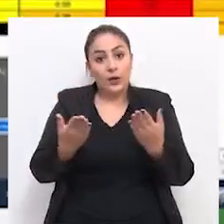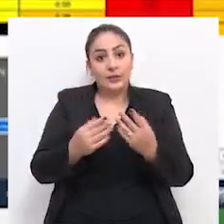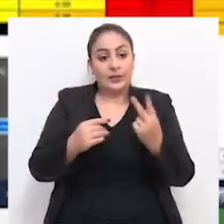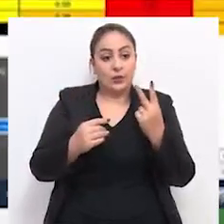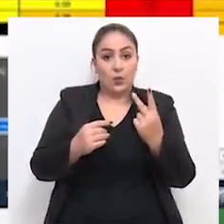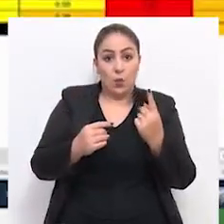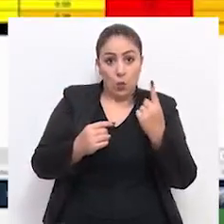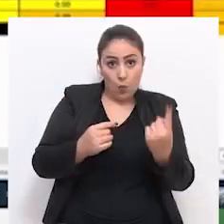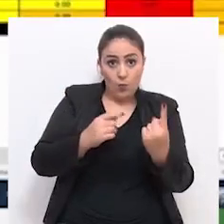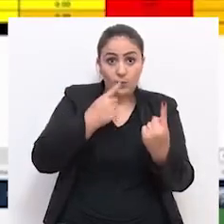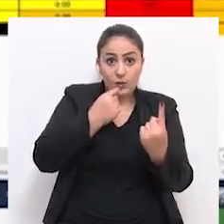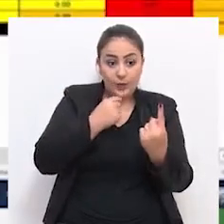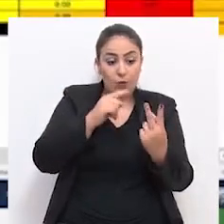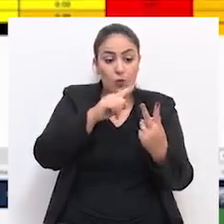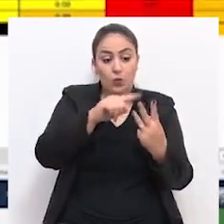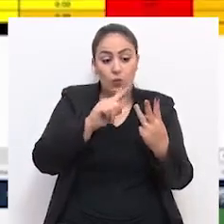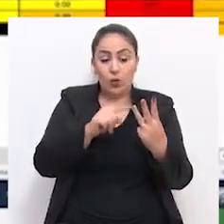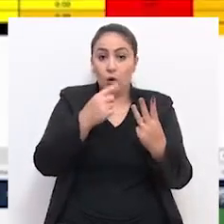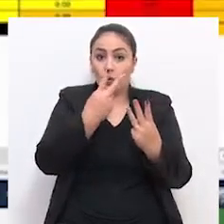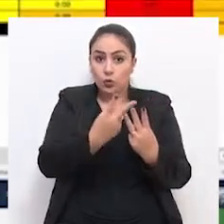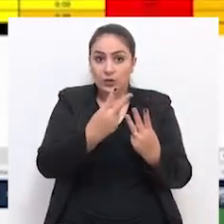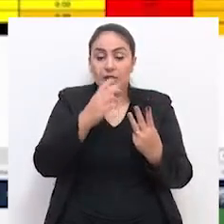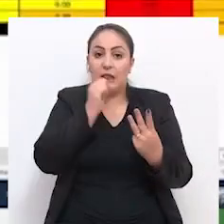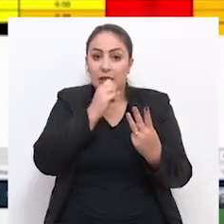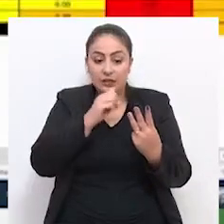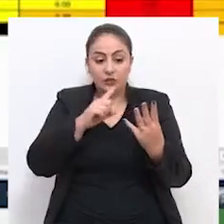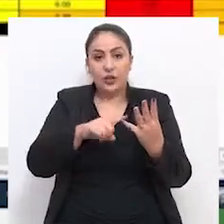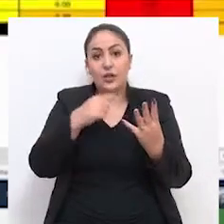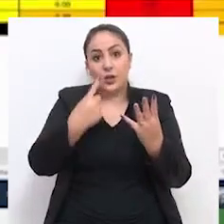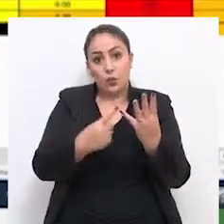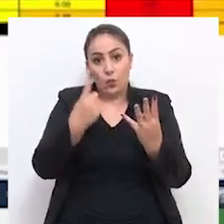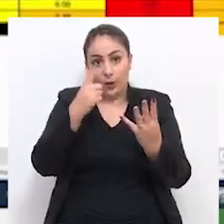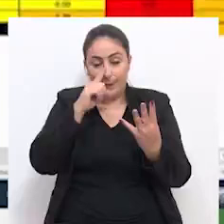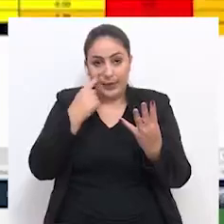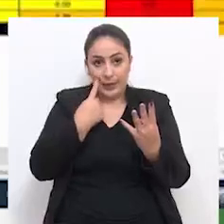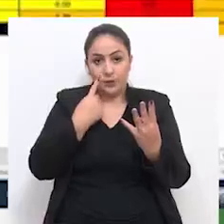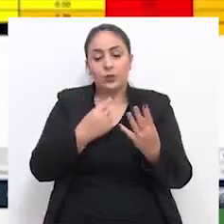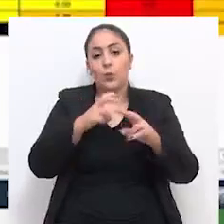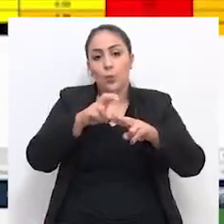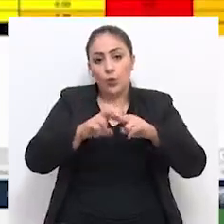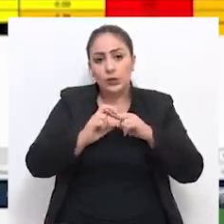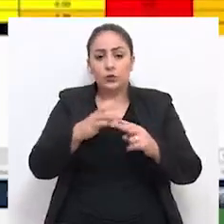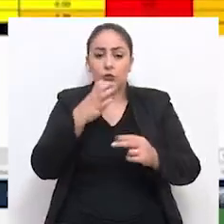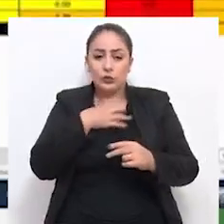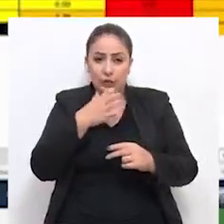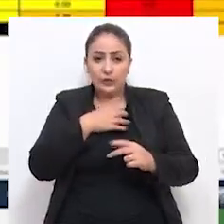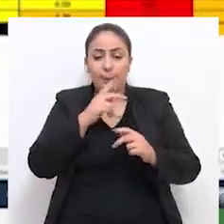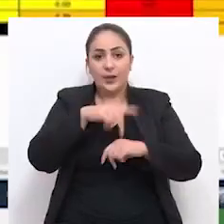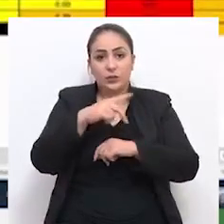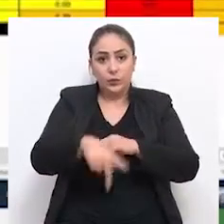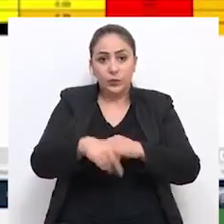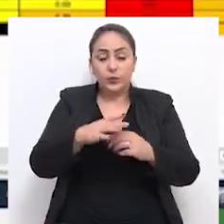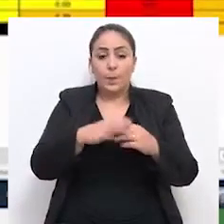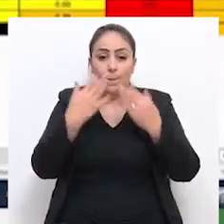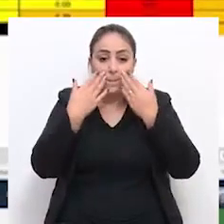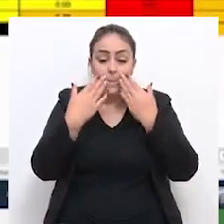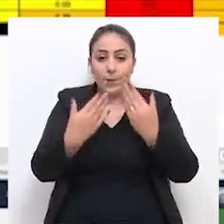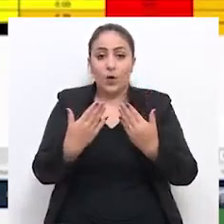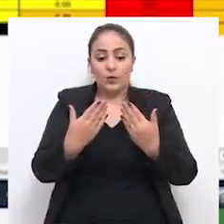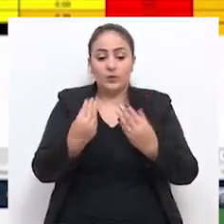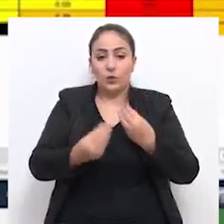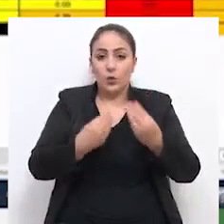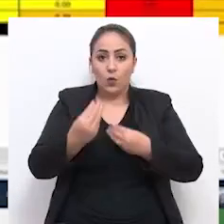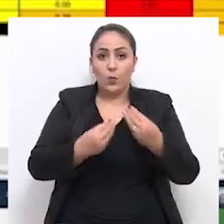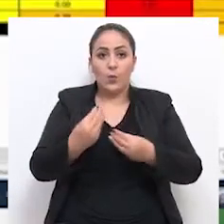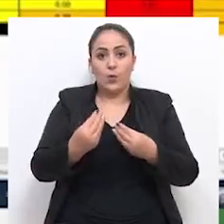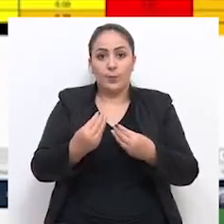dois amarelos. Então, a velocidade em Passo Fundo, que estava muito intensa, de crescimento do número de casos confirmados, de hospitalizados com COVID,